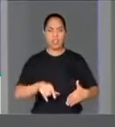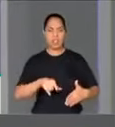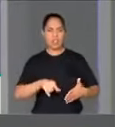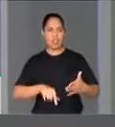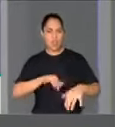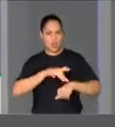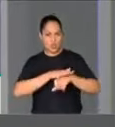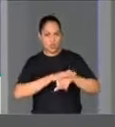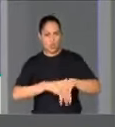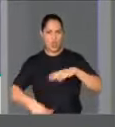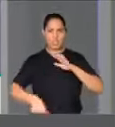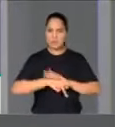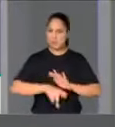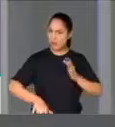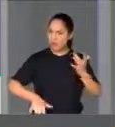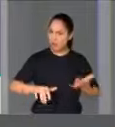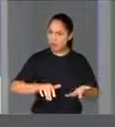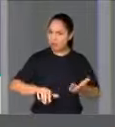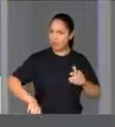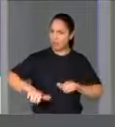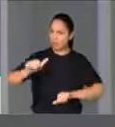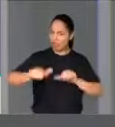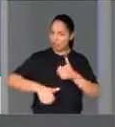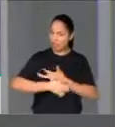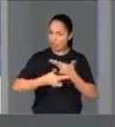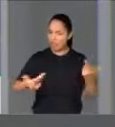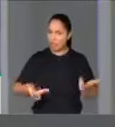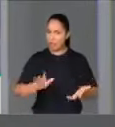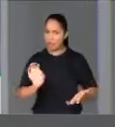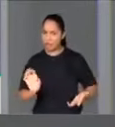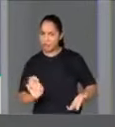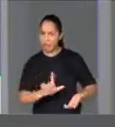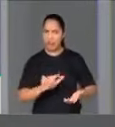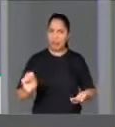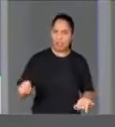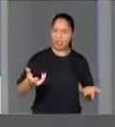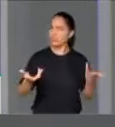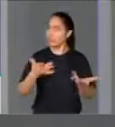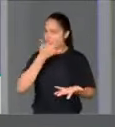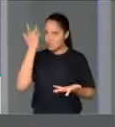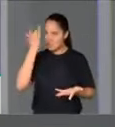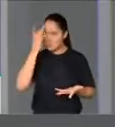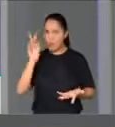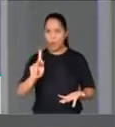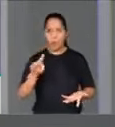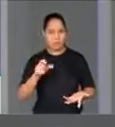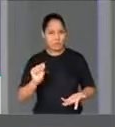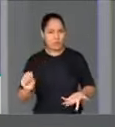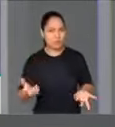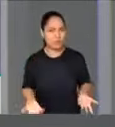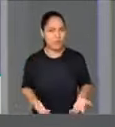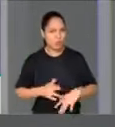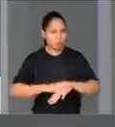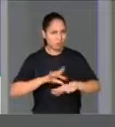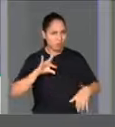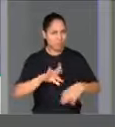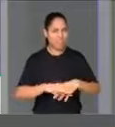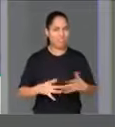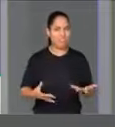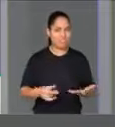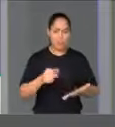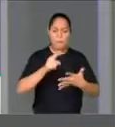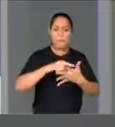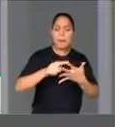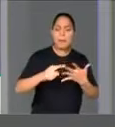de bicha, de homossexual. Então, eu quero dizer aqui que nós somos de uma época onde contávamos nos